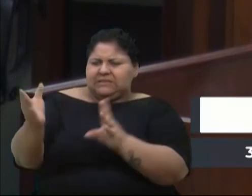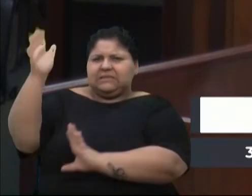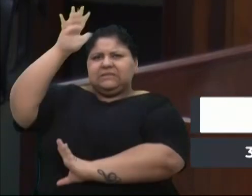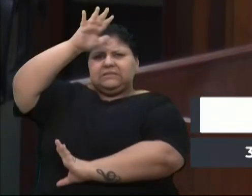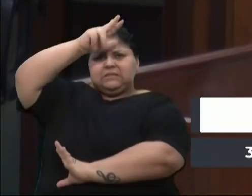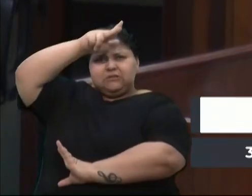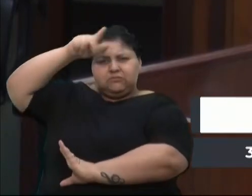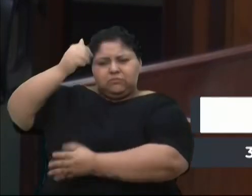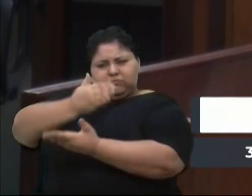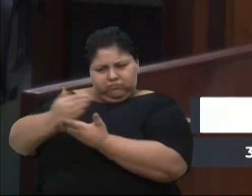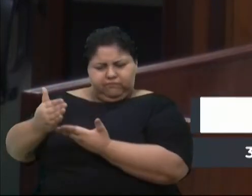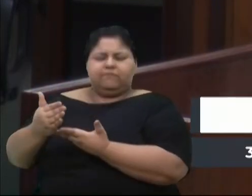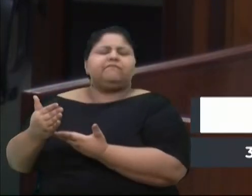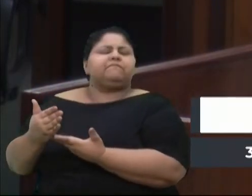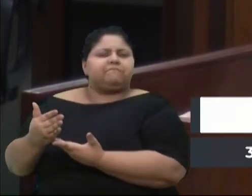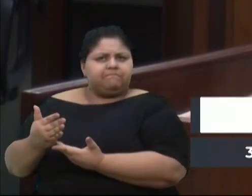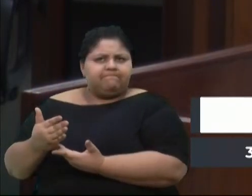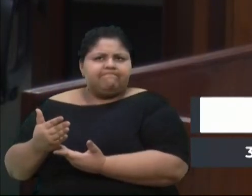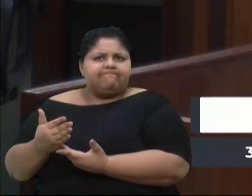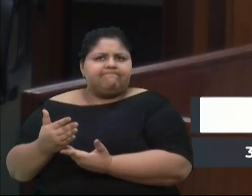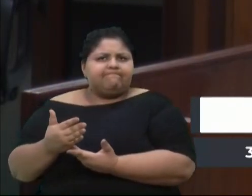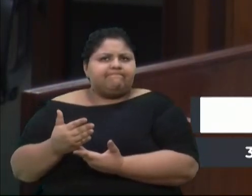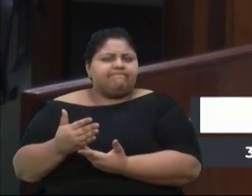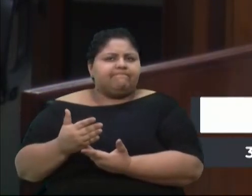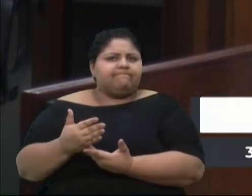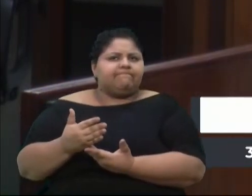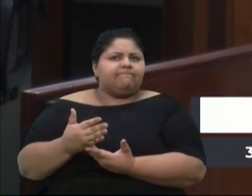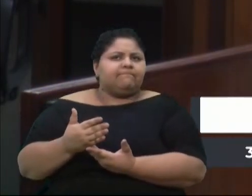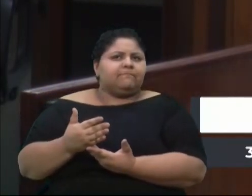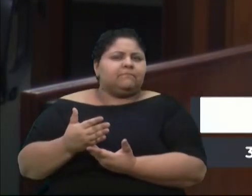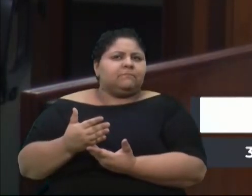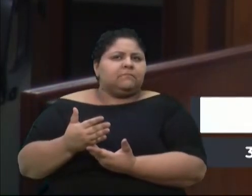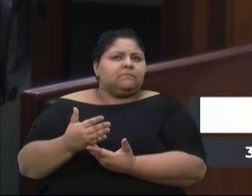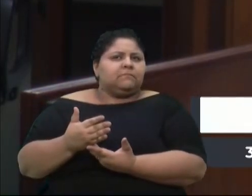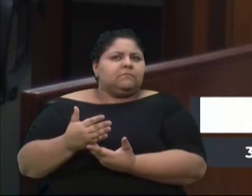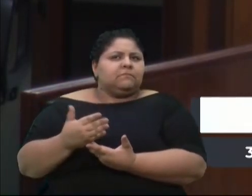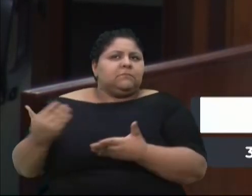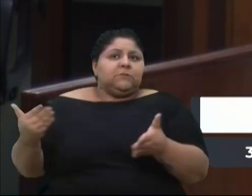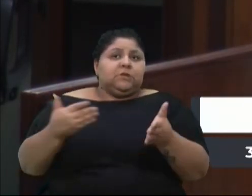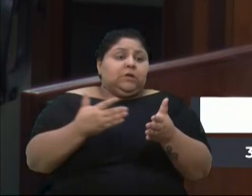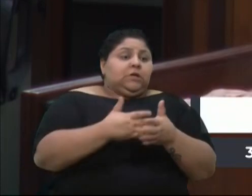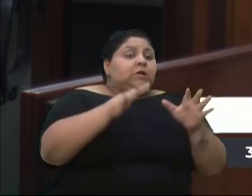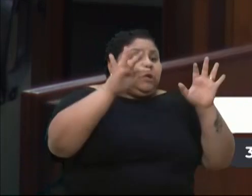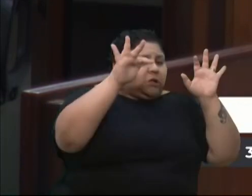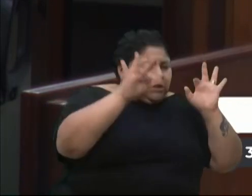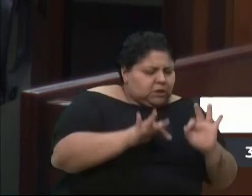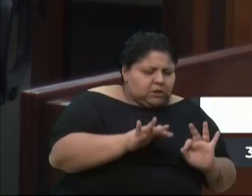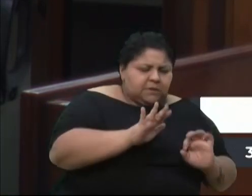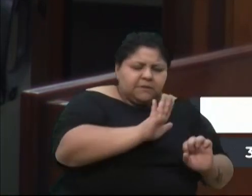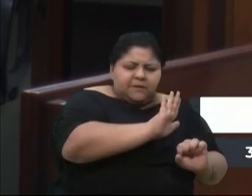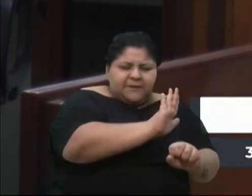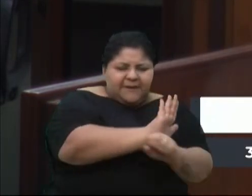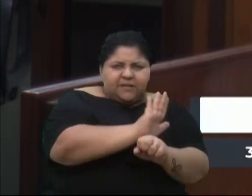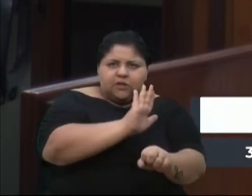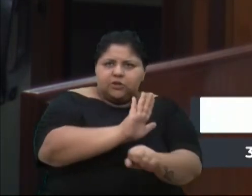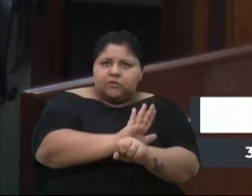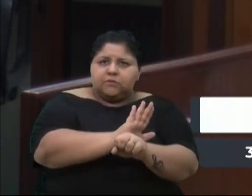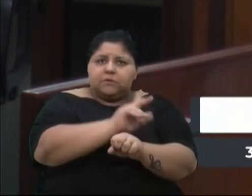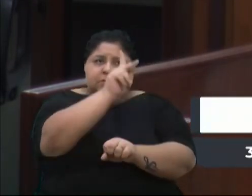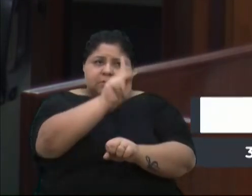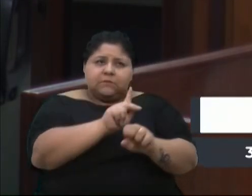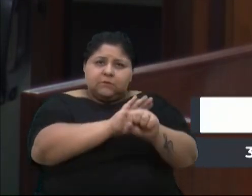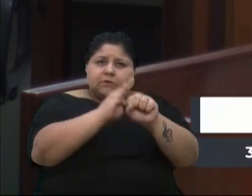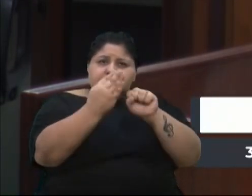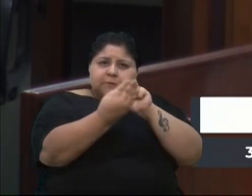começar. Quando a obra começar e chegar ao término, vai ajudar muito aquele bairro, o bairro